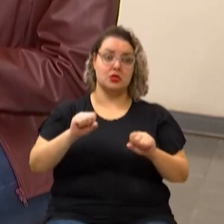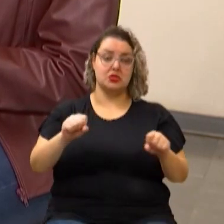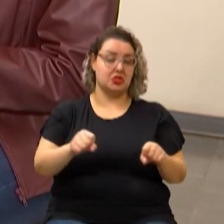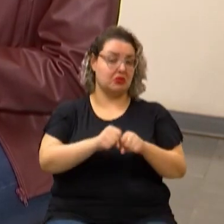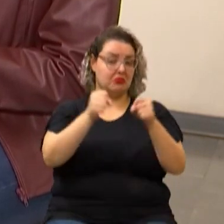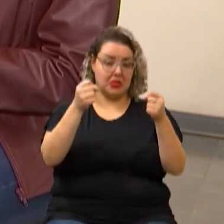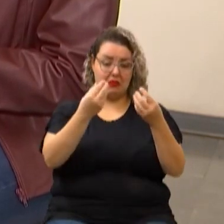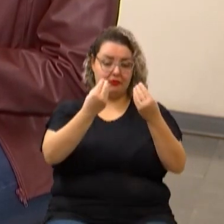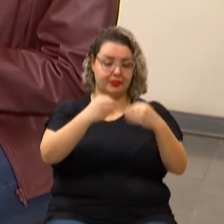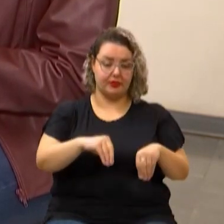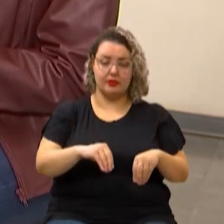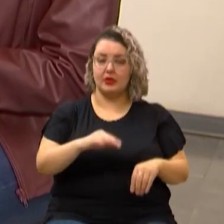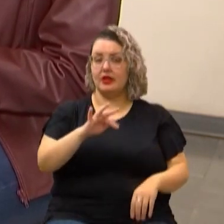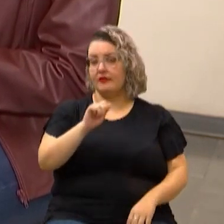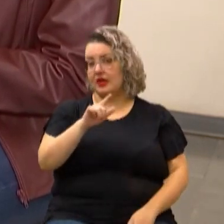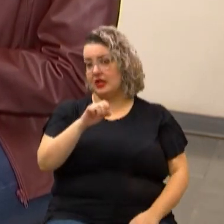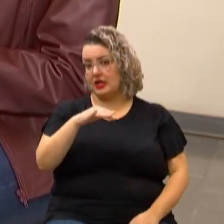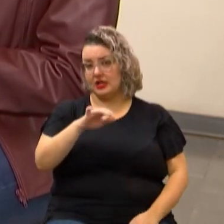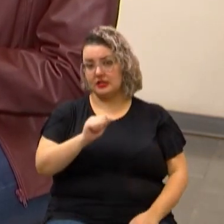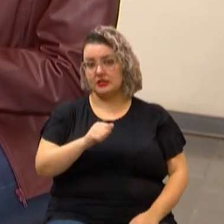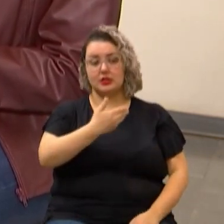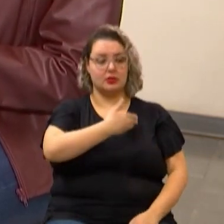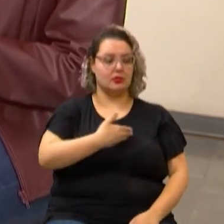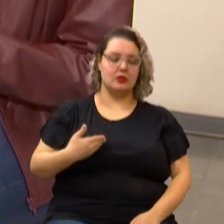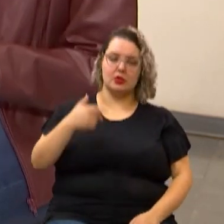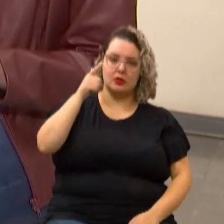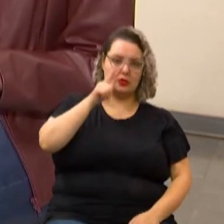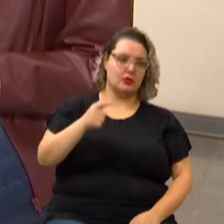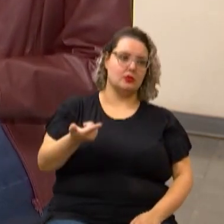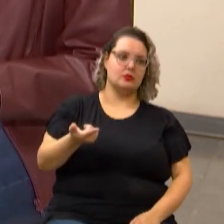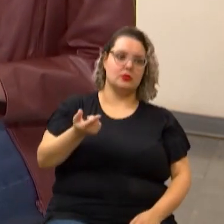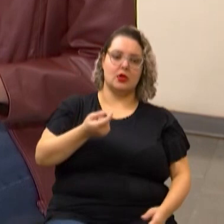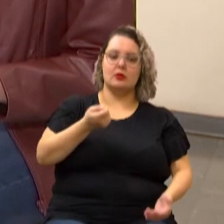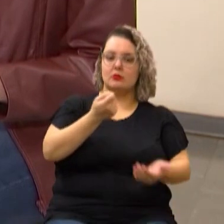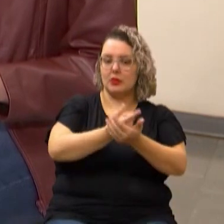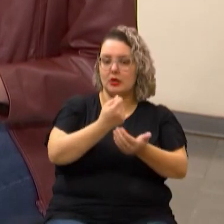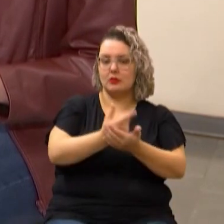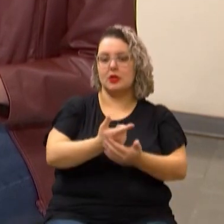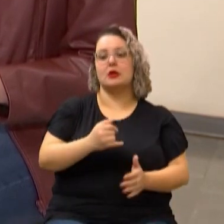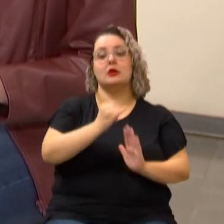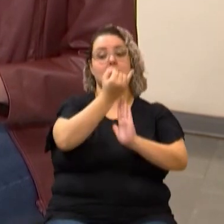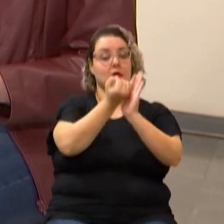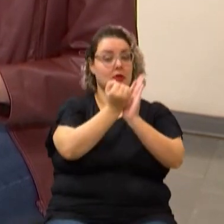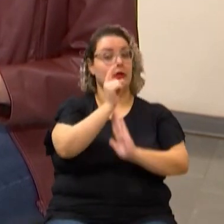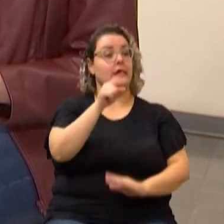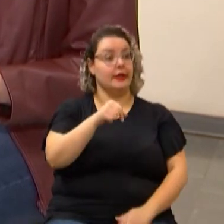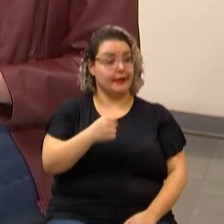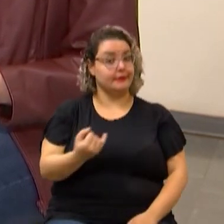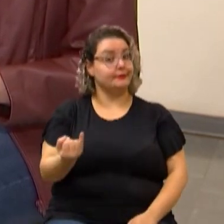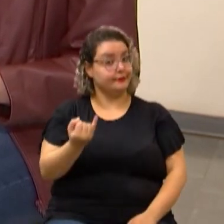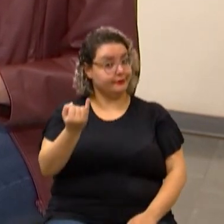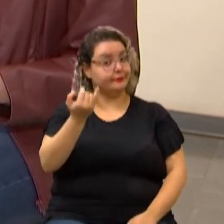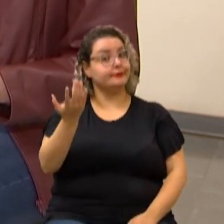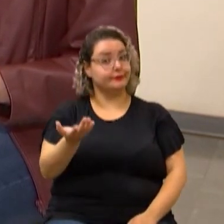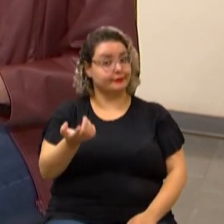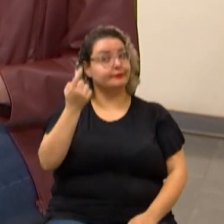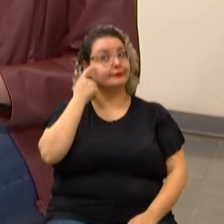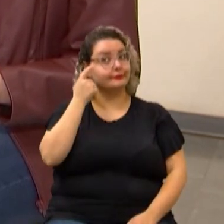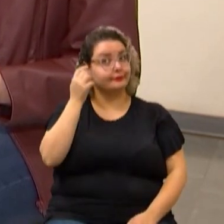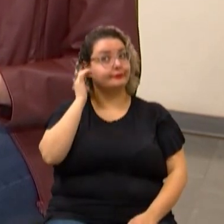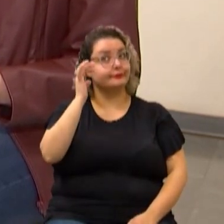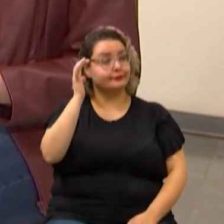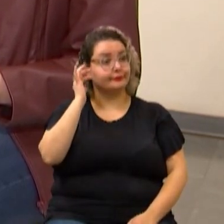se manter, a iniciativa privada também precisa de dinheiro para se manter. Se eu tenho preços cada vez mais altos e